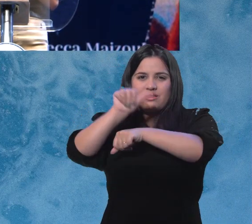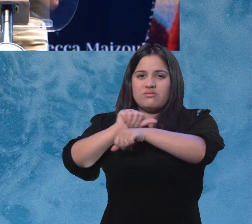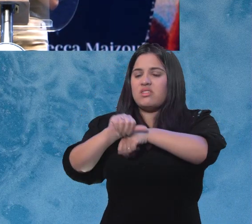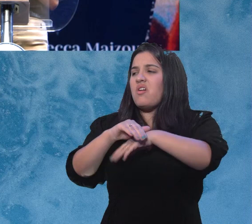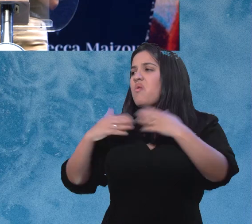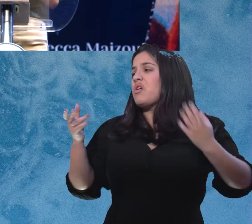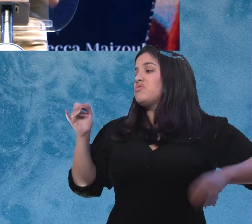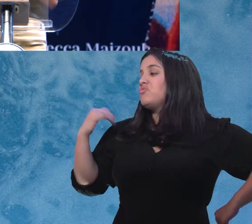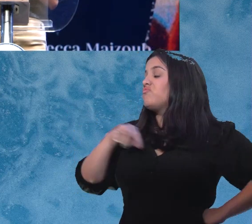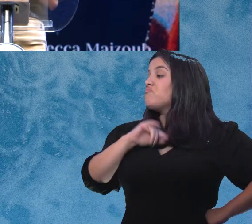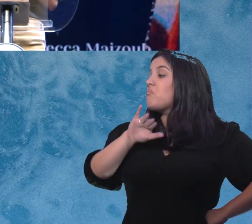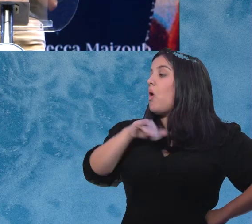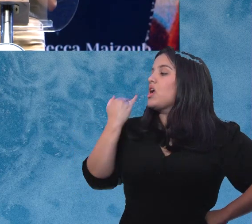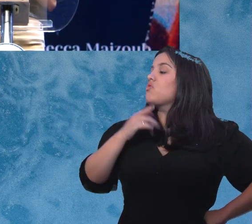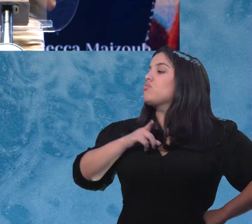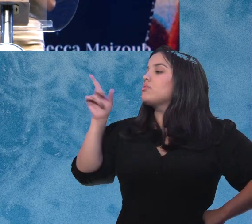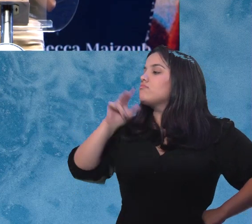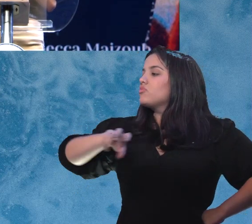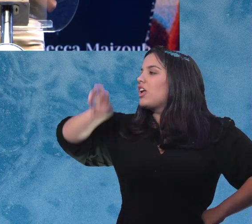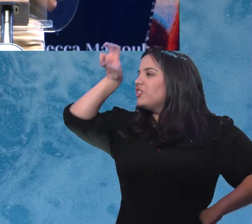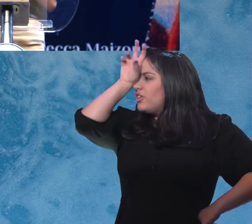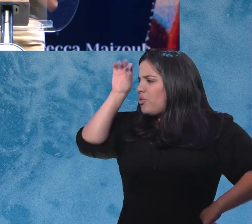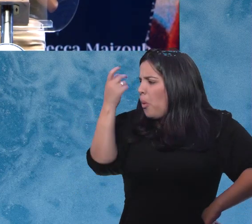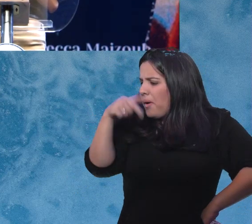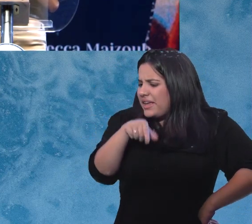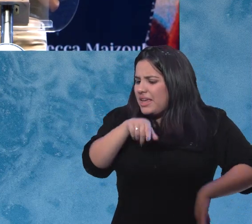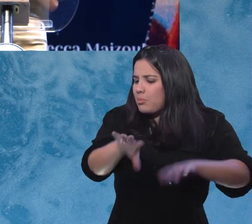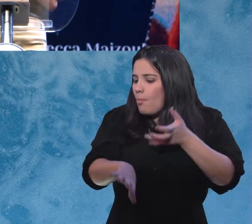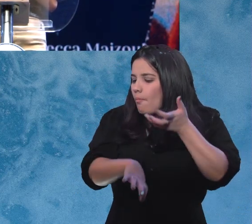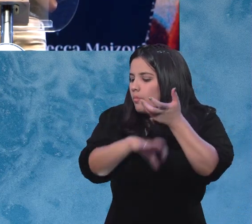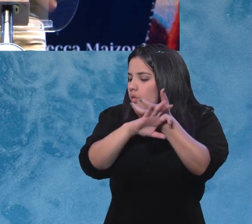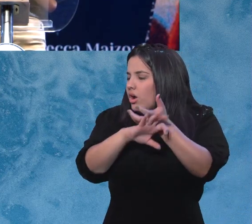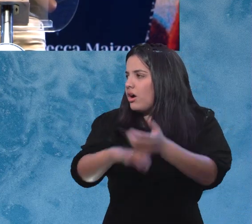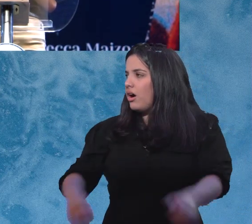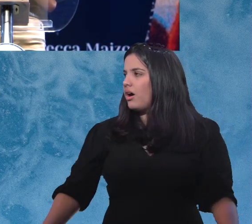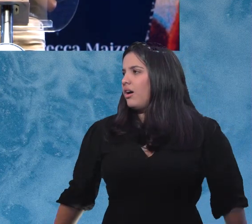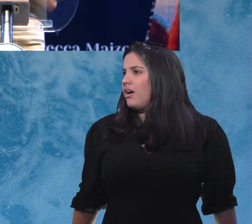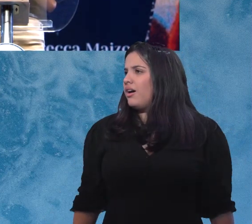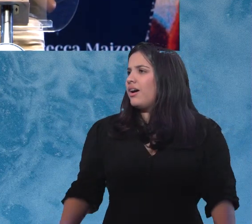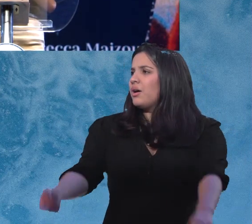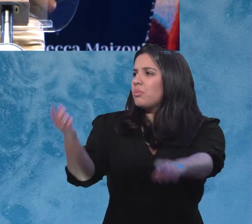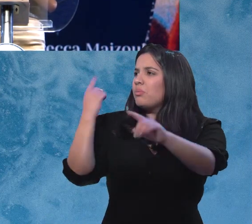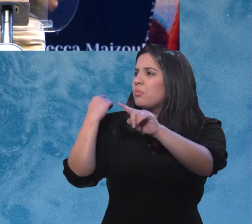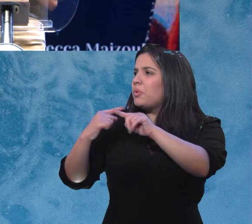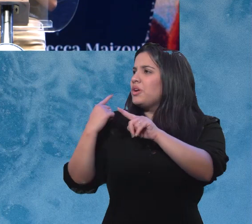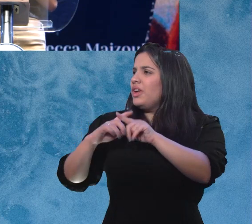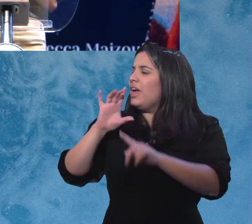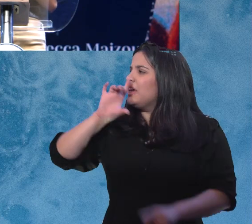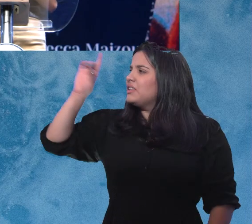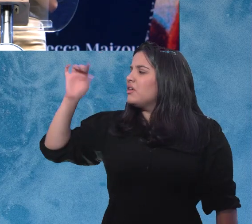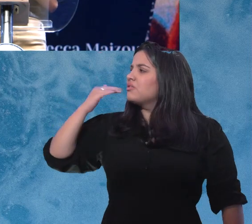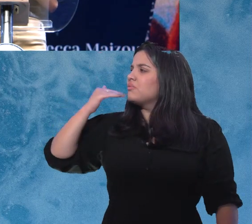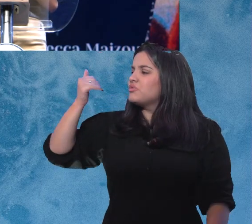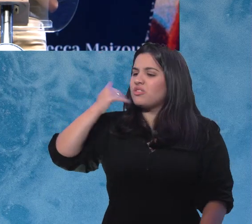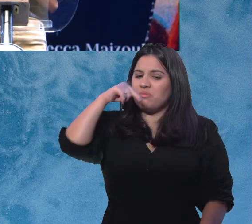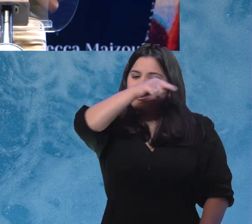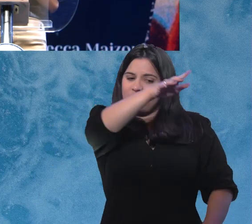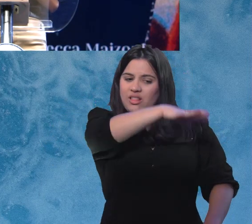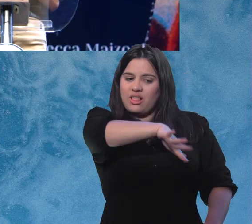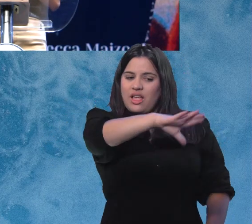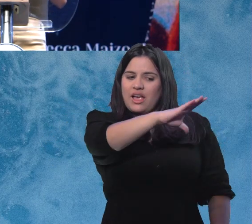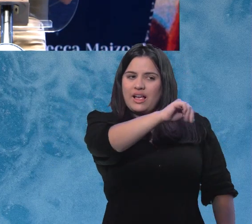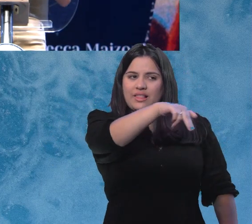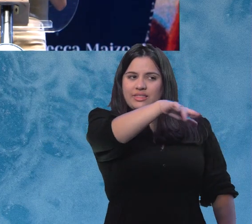morrido no Egito, ou mesmo aqui no deserto, diziam. Por que o Senhor está nos levando para essa terra só para morrermos em